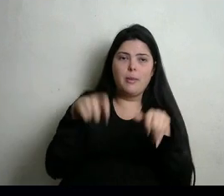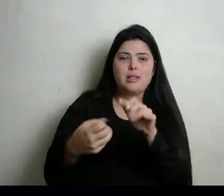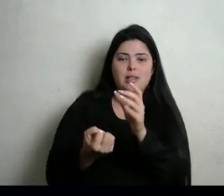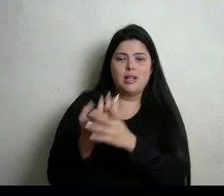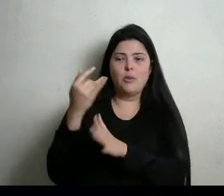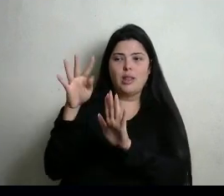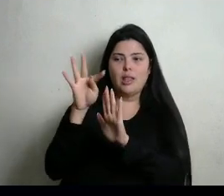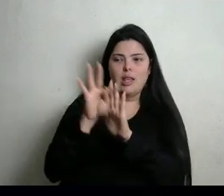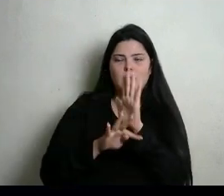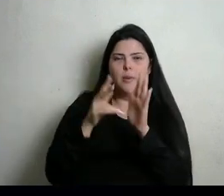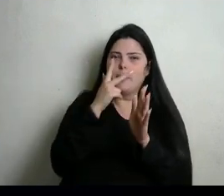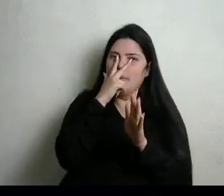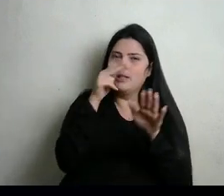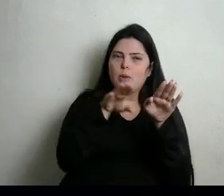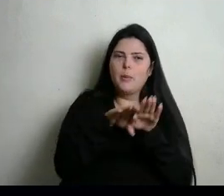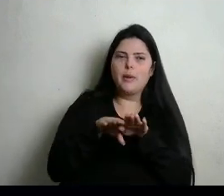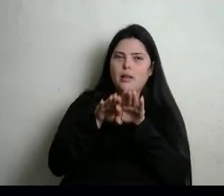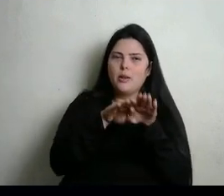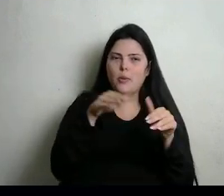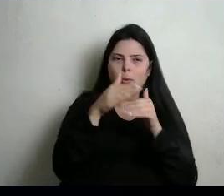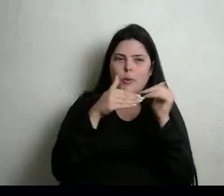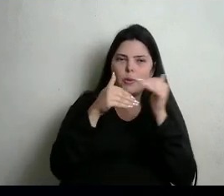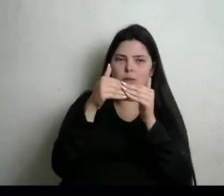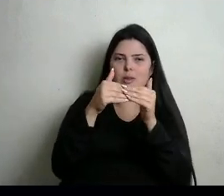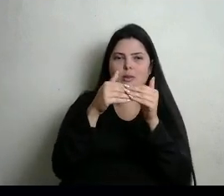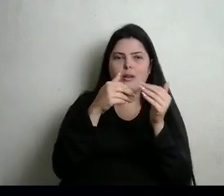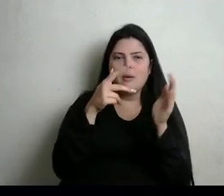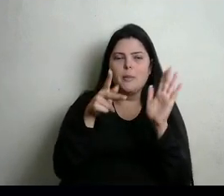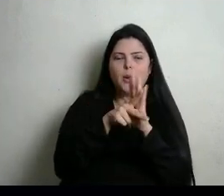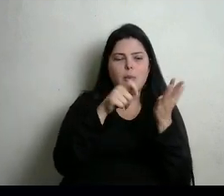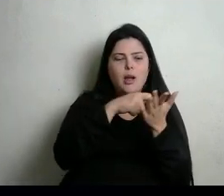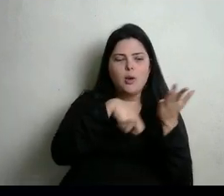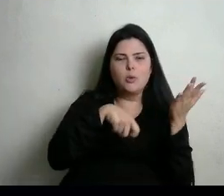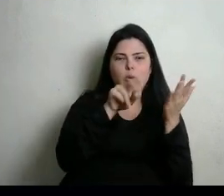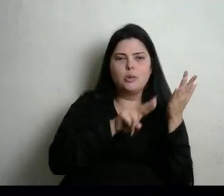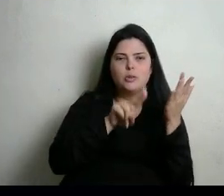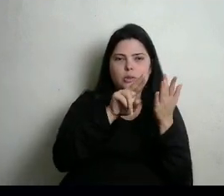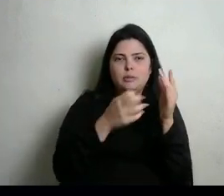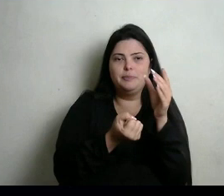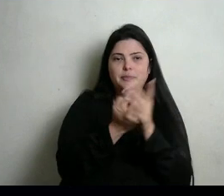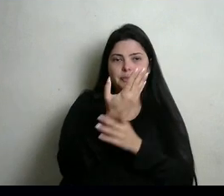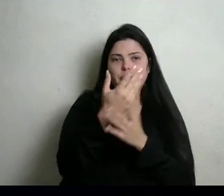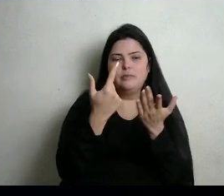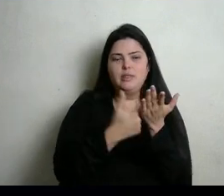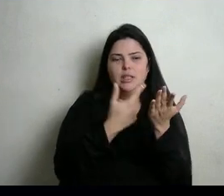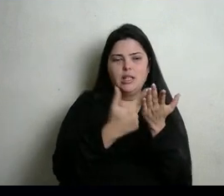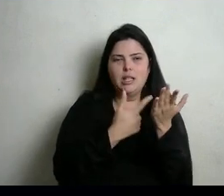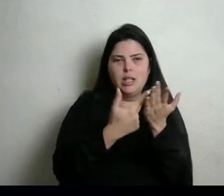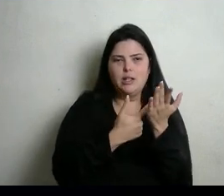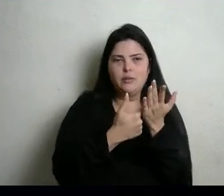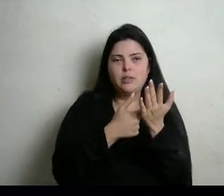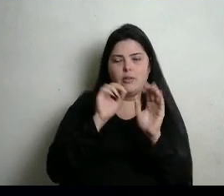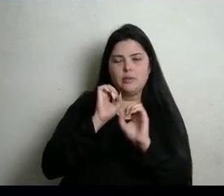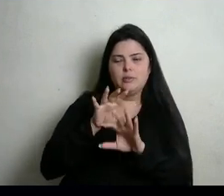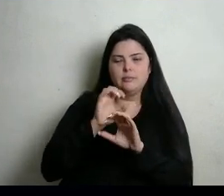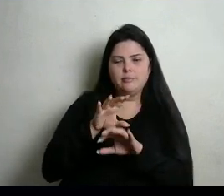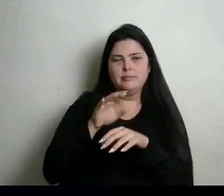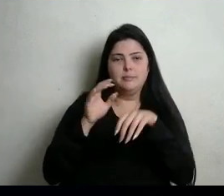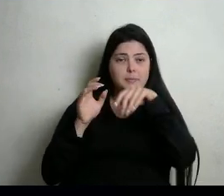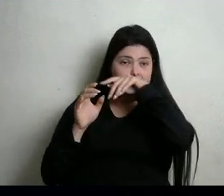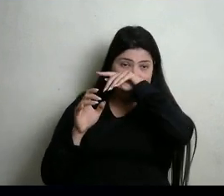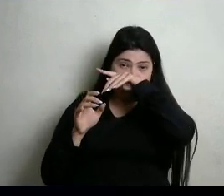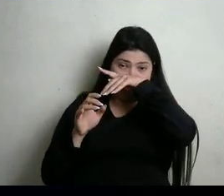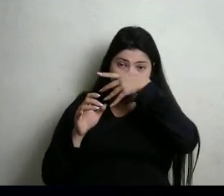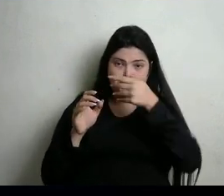muito ao padrão de construção que aquele autor utilizou para criar os livros em que ela foi treinada. Depois